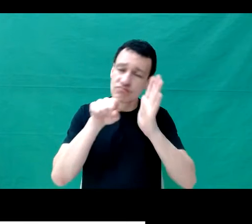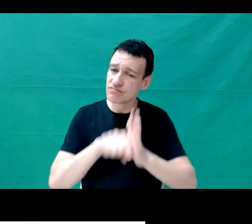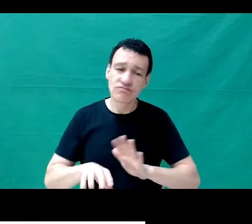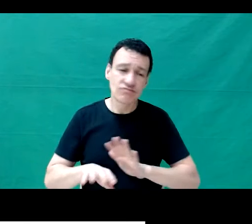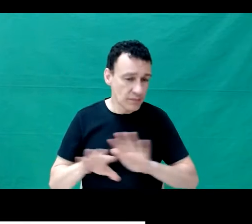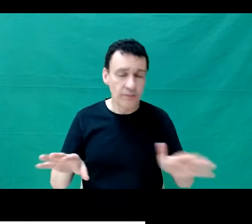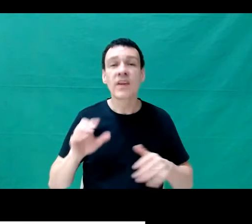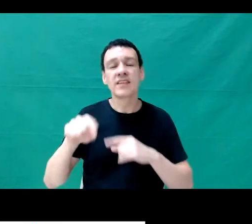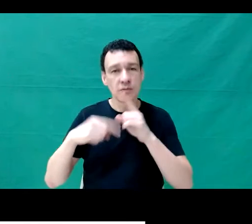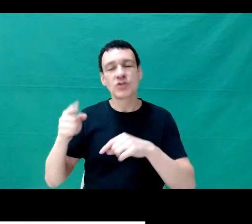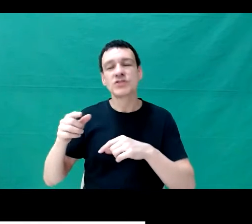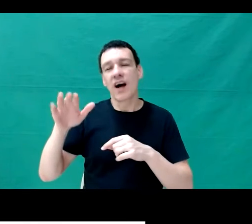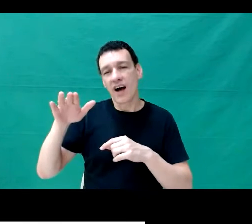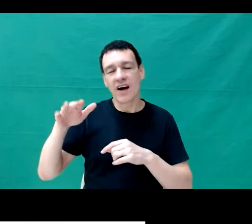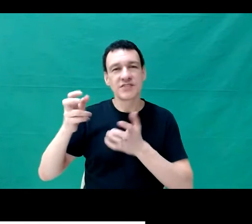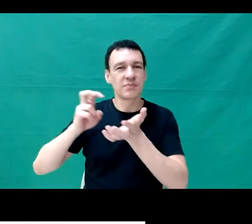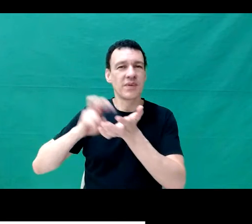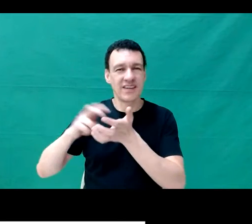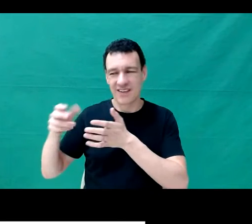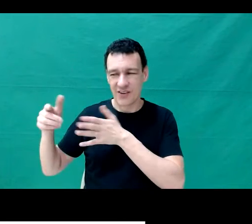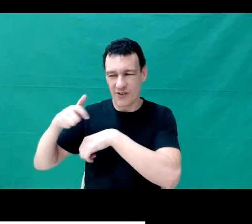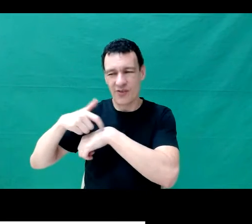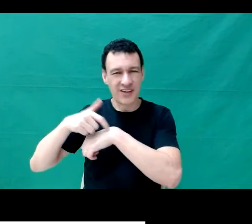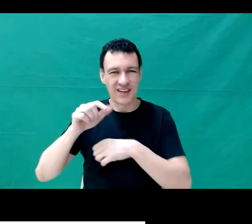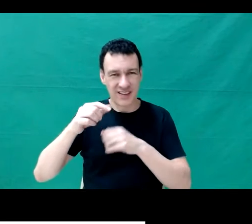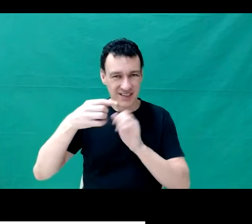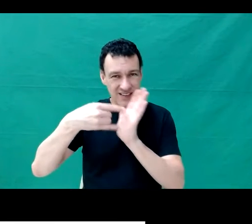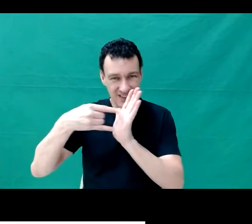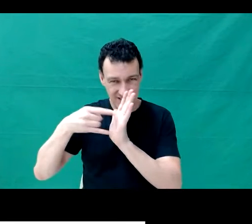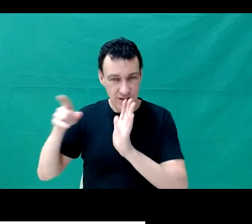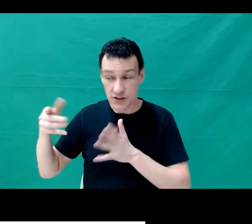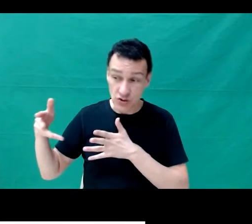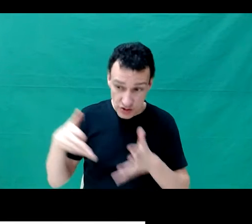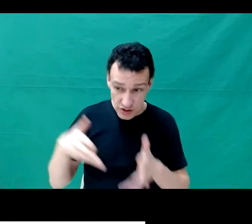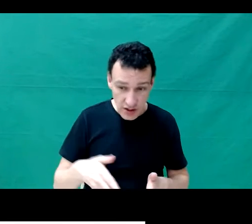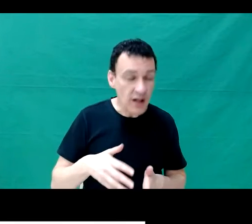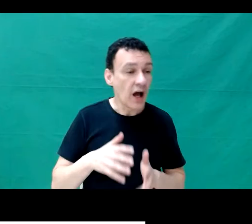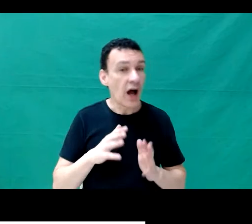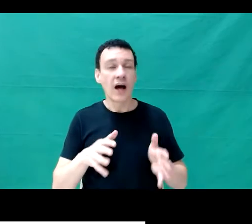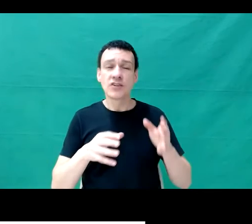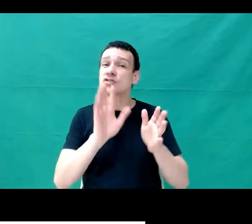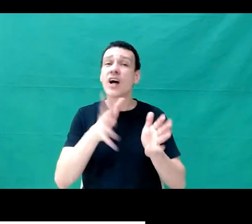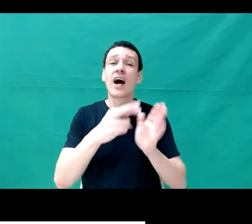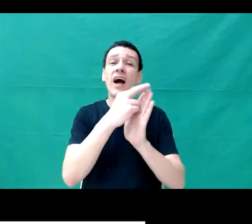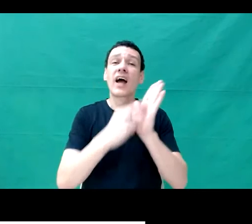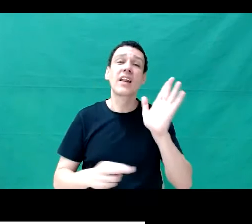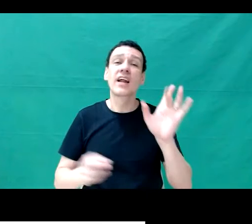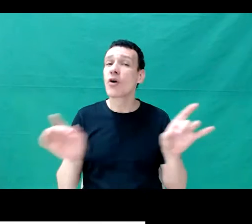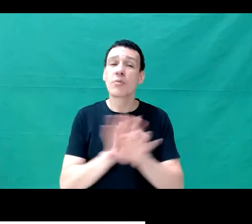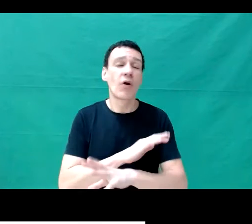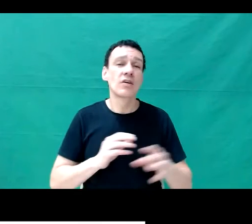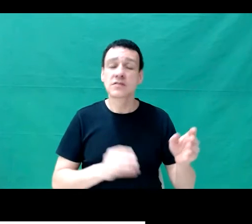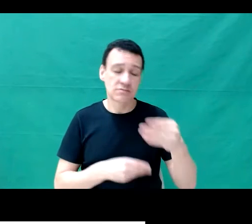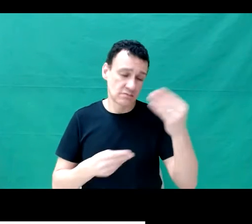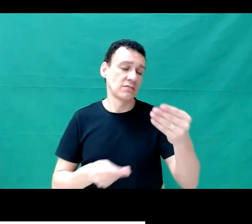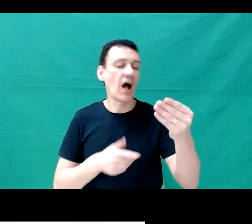questões de acessibilidade, né. Então isso é um ponto muito positivo para automação, né, ajuda a facilitar e ganhar tempo, né,